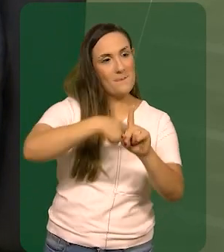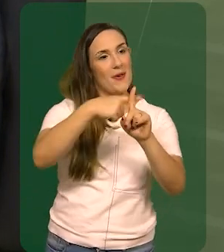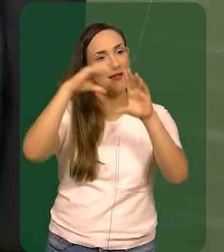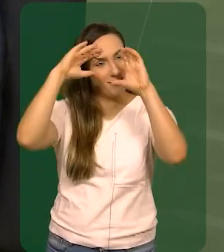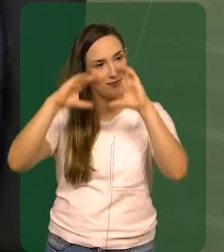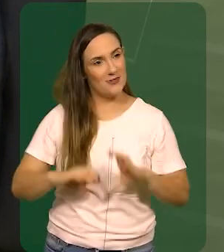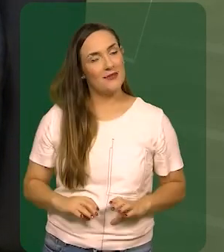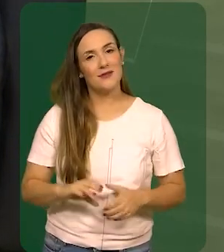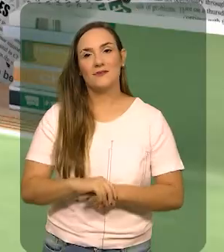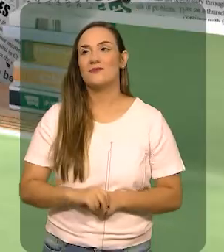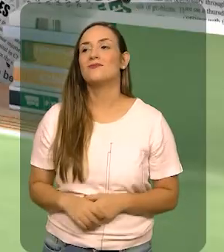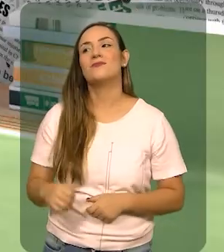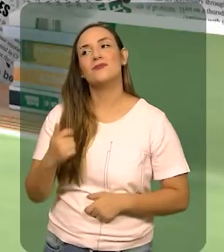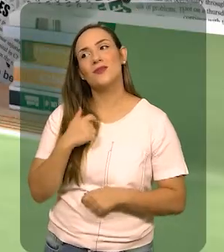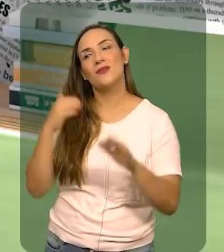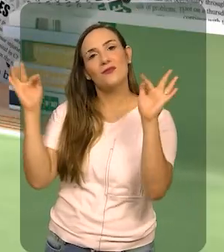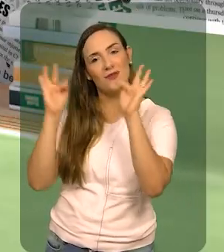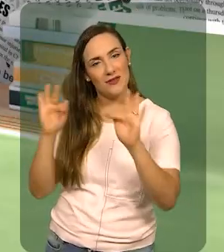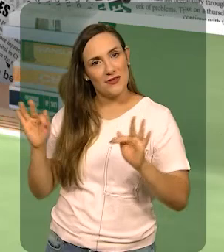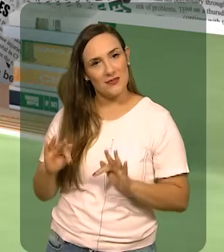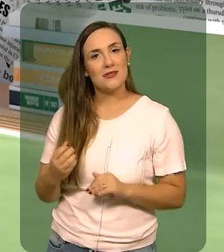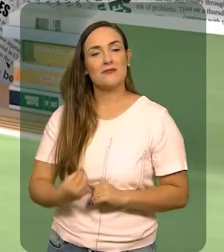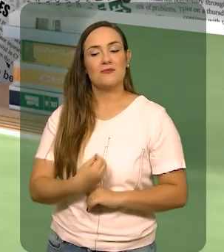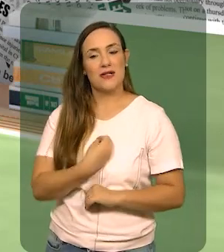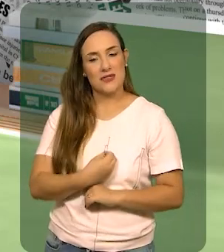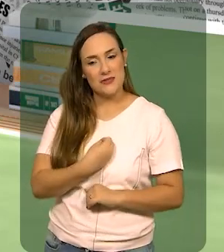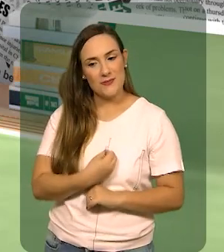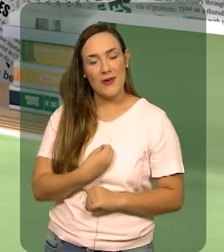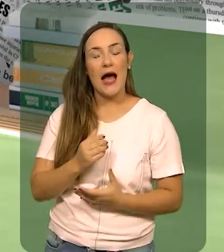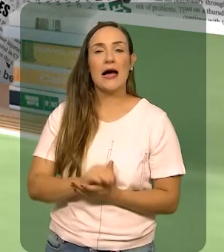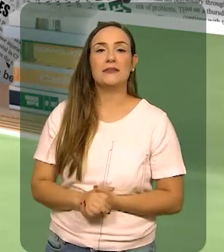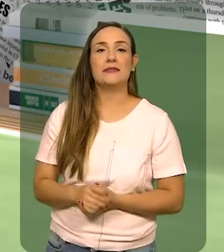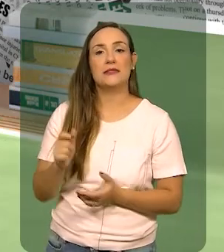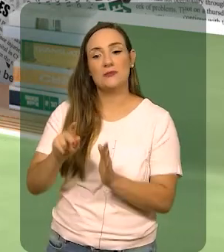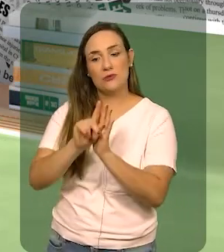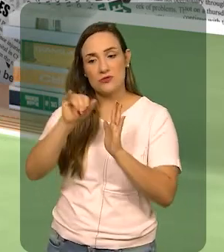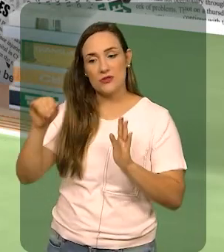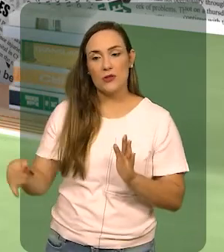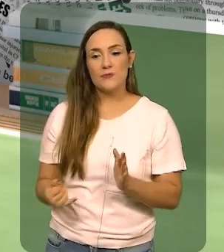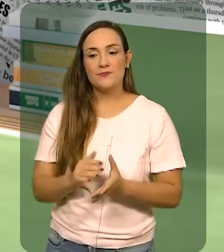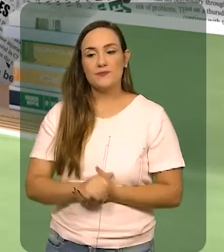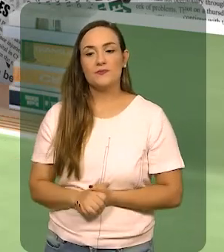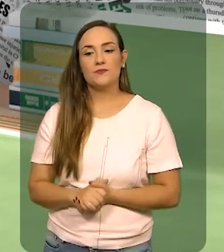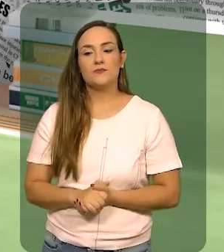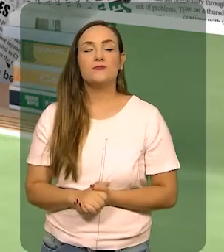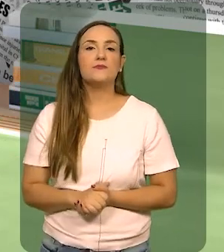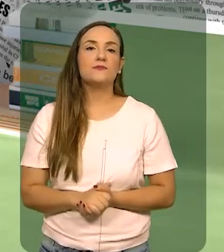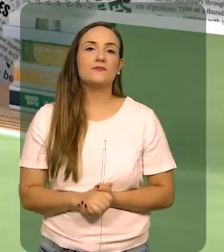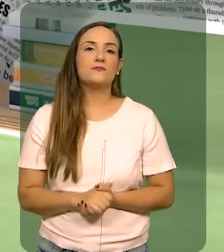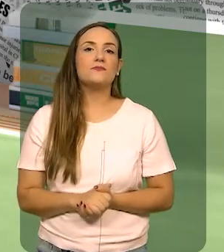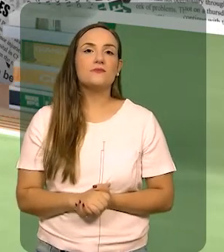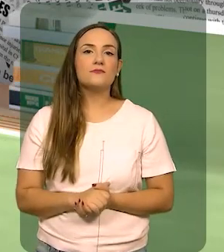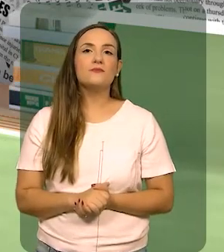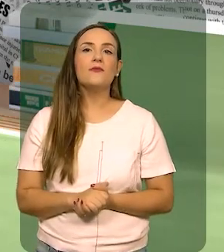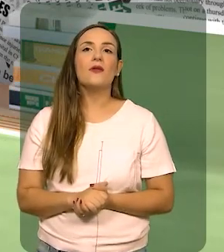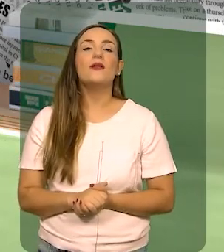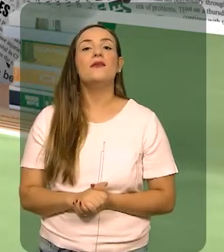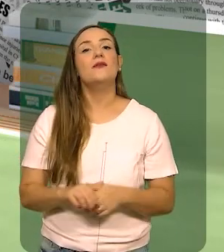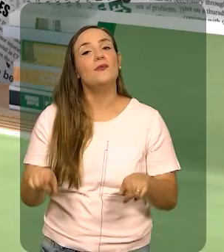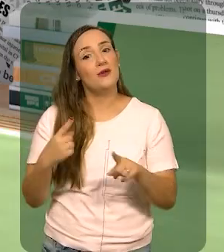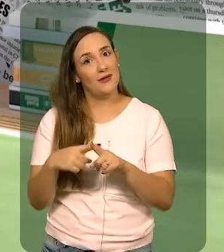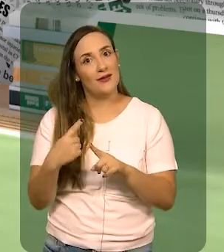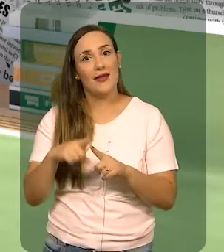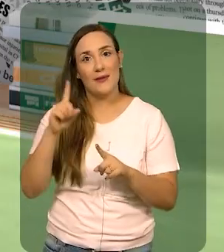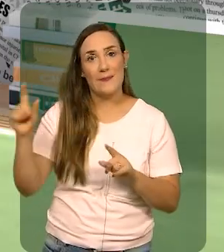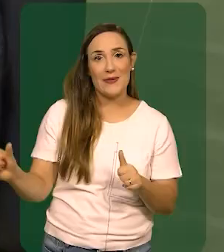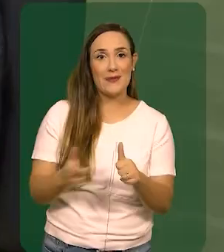Mais Cidadania. Eu que fico feliz em estar participando aqui nesse programa e estou feliz de participar pela